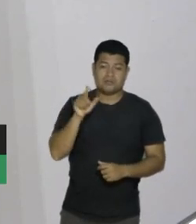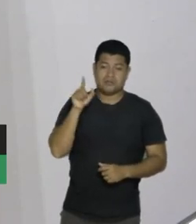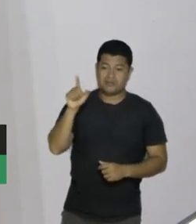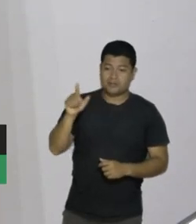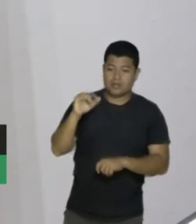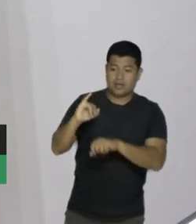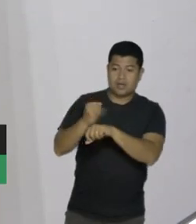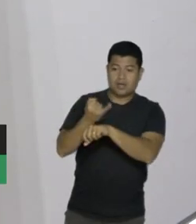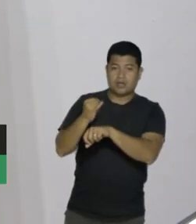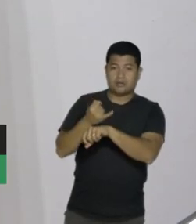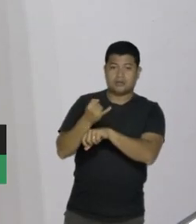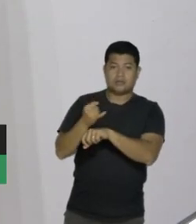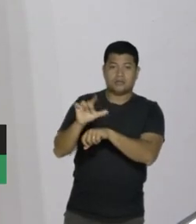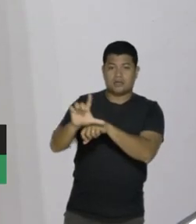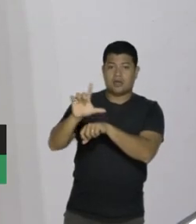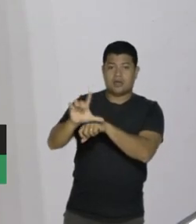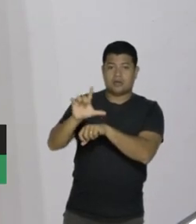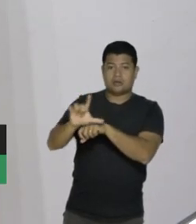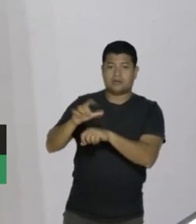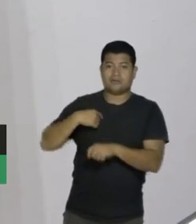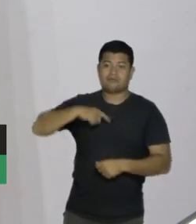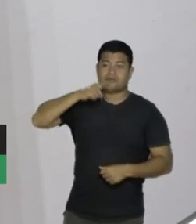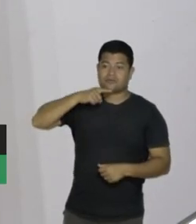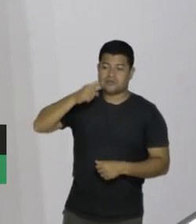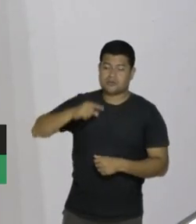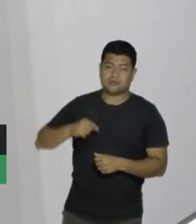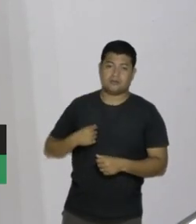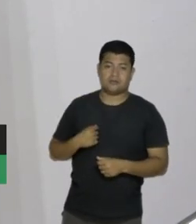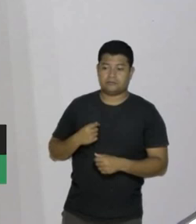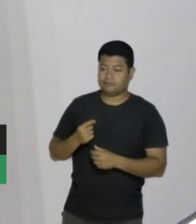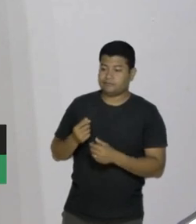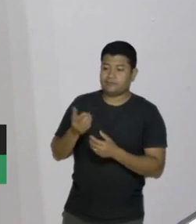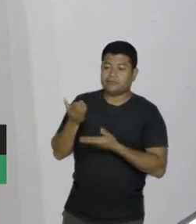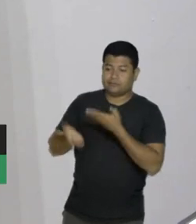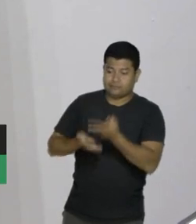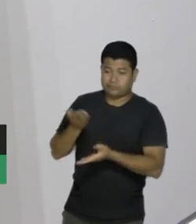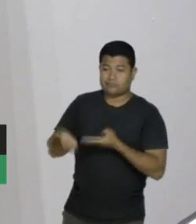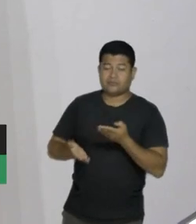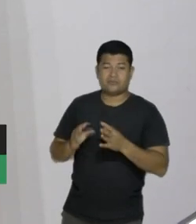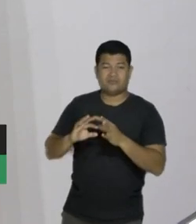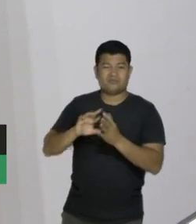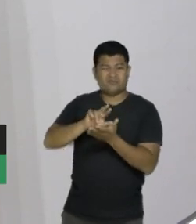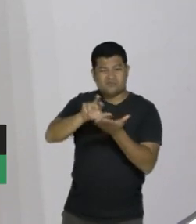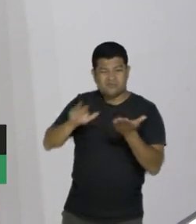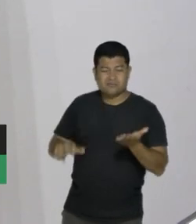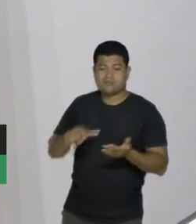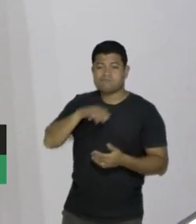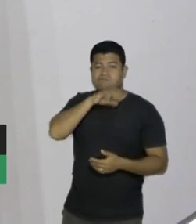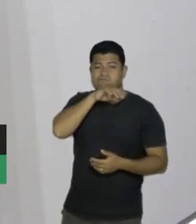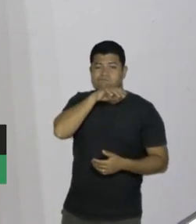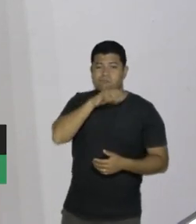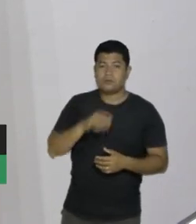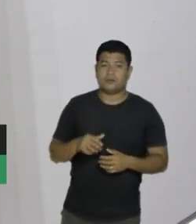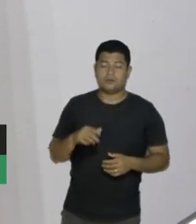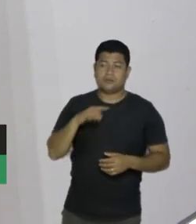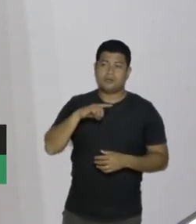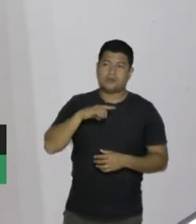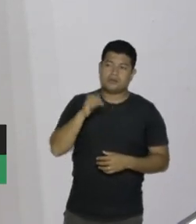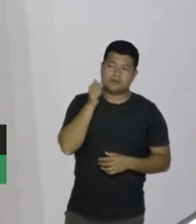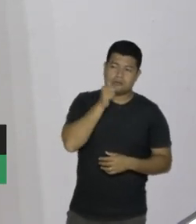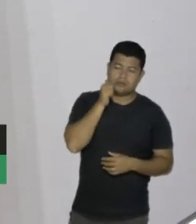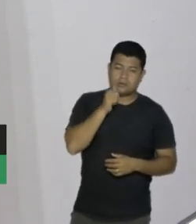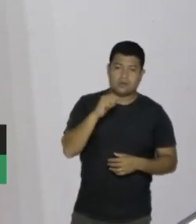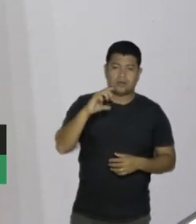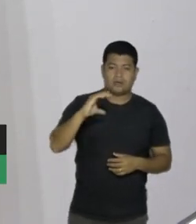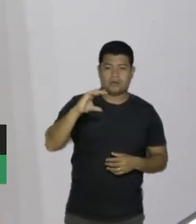conseguir fazer a manutenção de vários animais nós temos uma menina que tem um trabalho extraordinário que é a clínica do